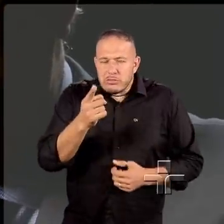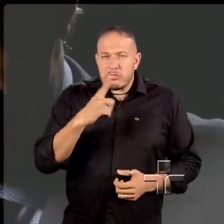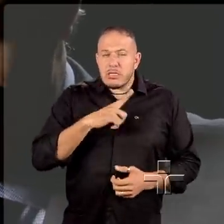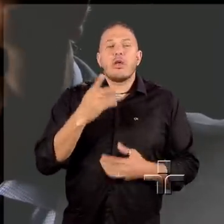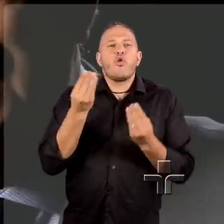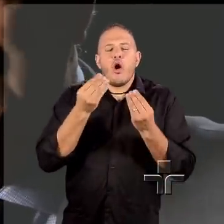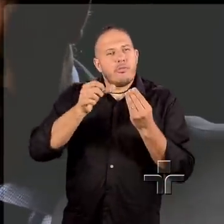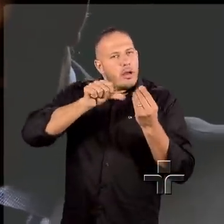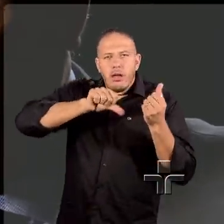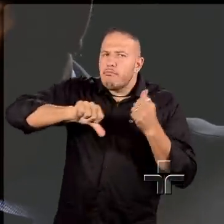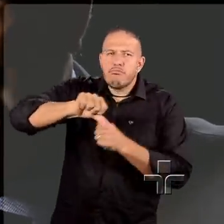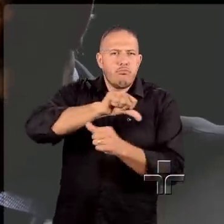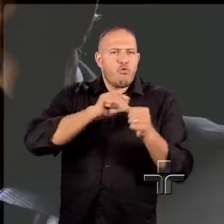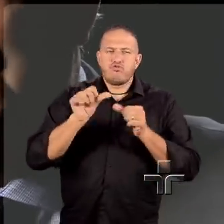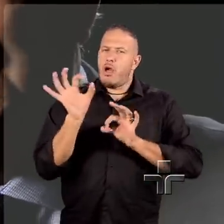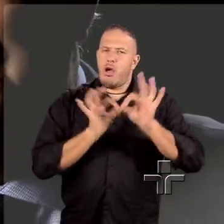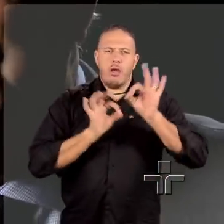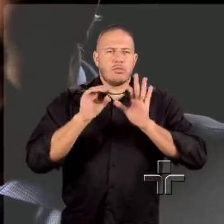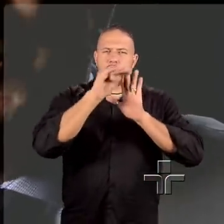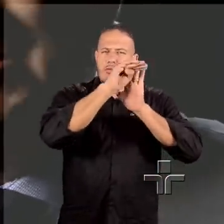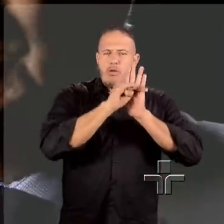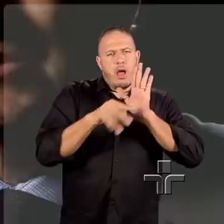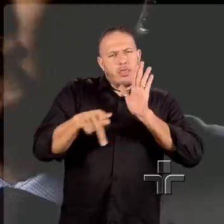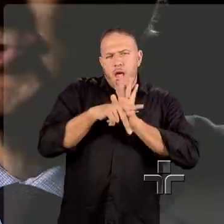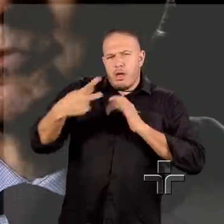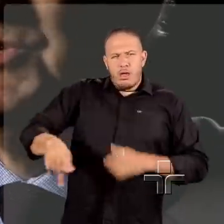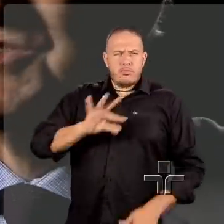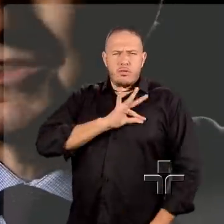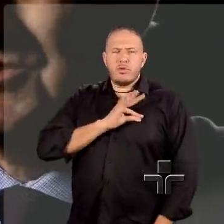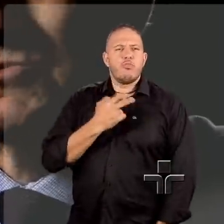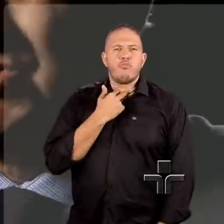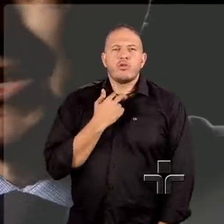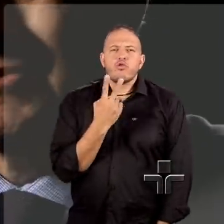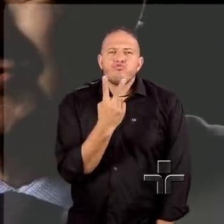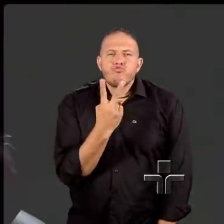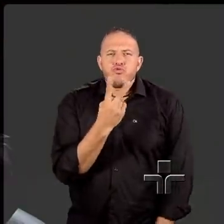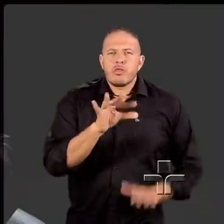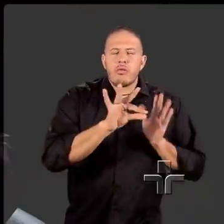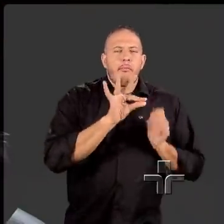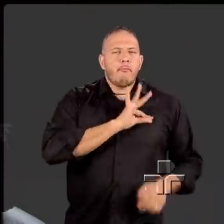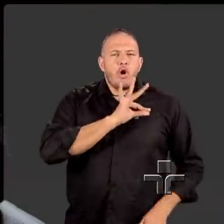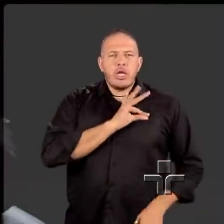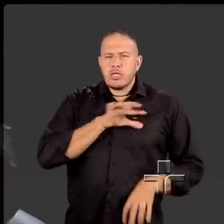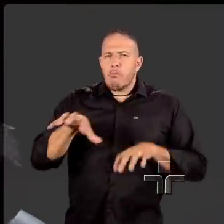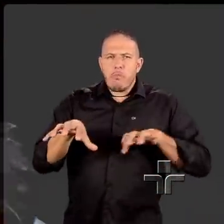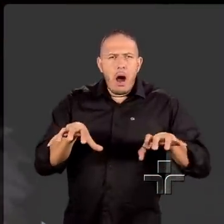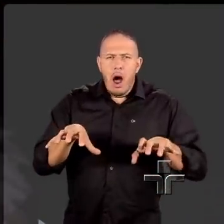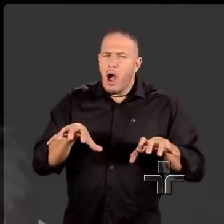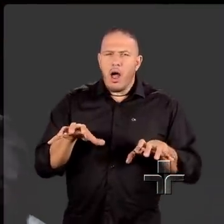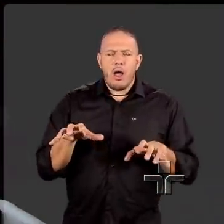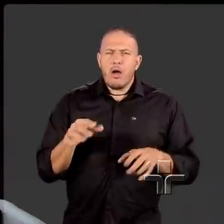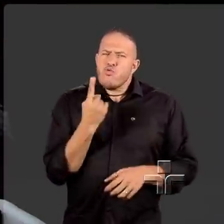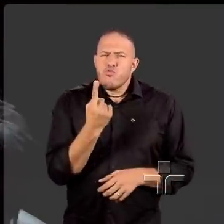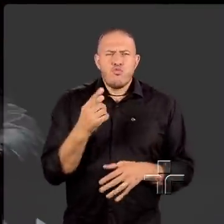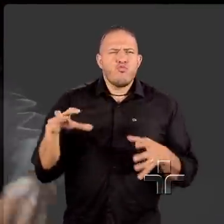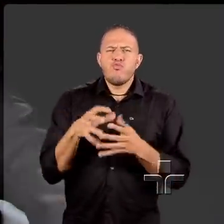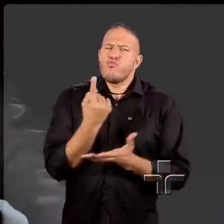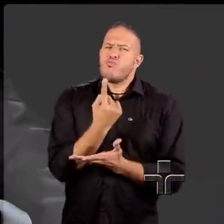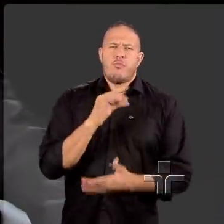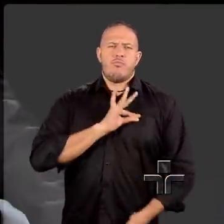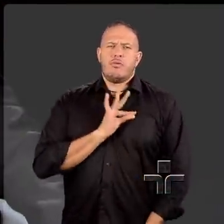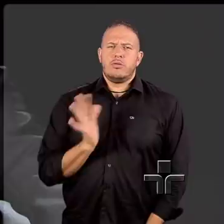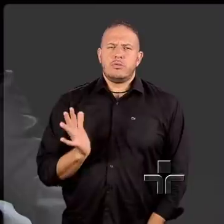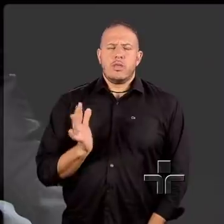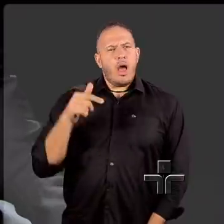mudanças fundamentais na estrutura da polícia. Não podemos ter duas polícias no Estado. É uma polícia unificada. Temos que ter aqui no